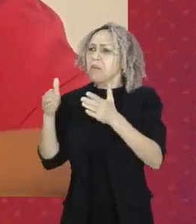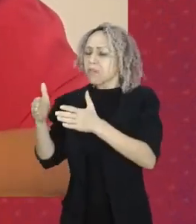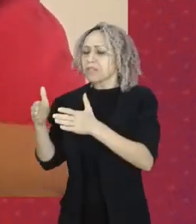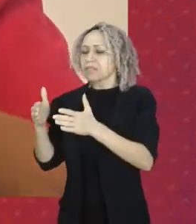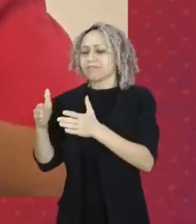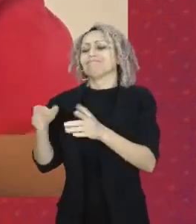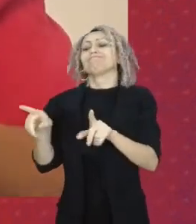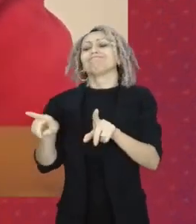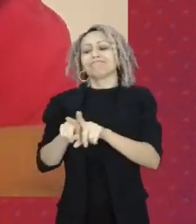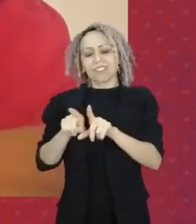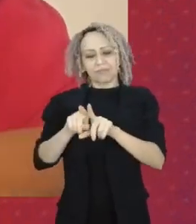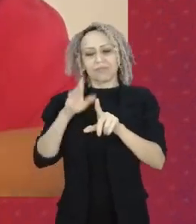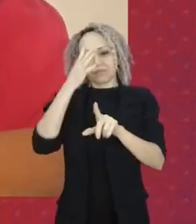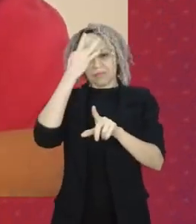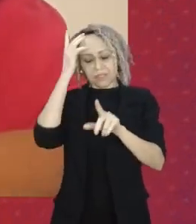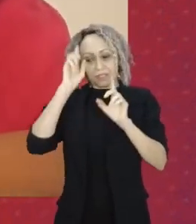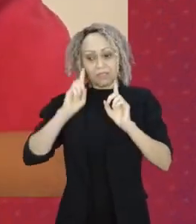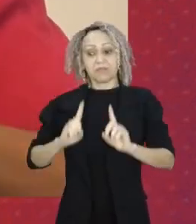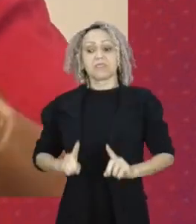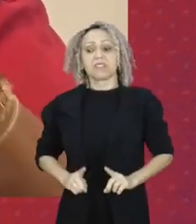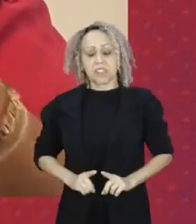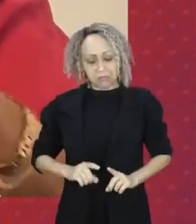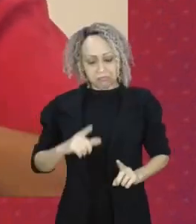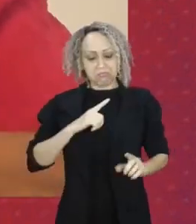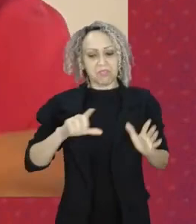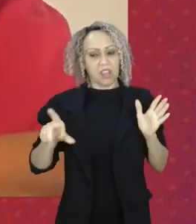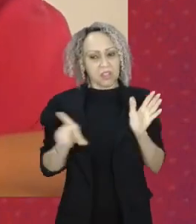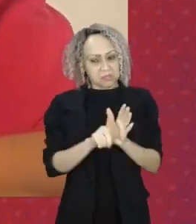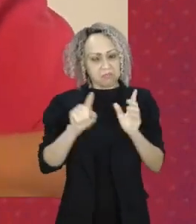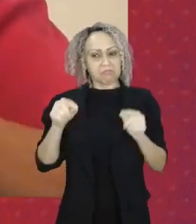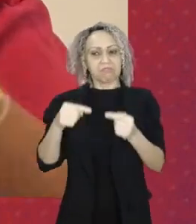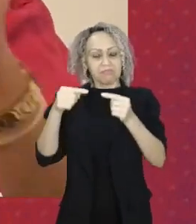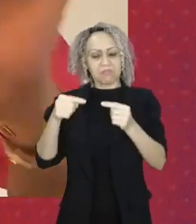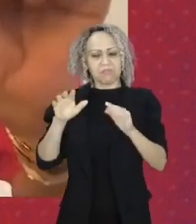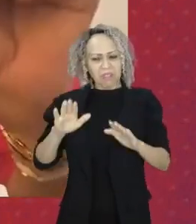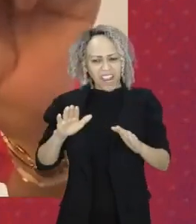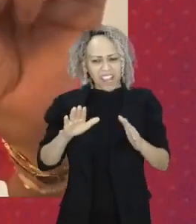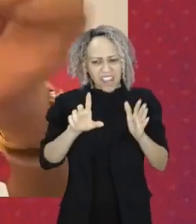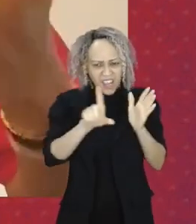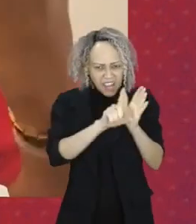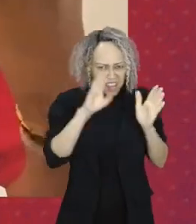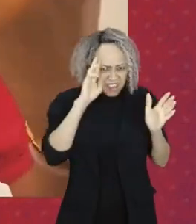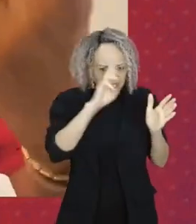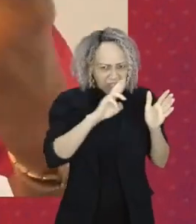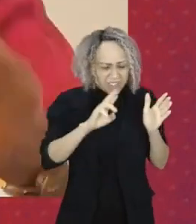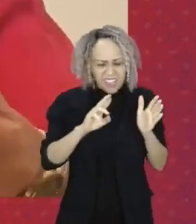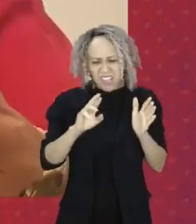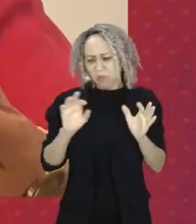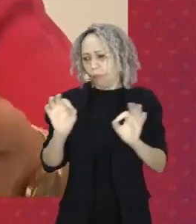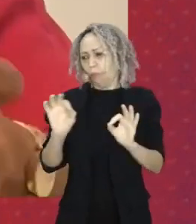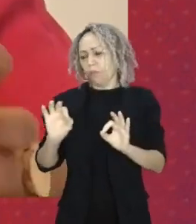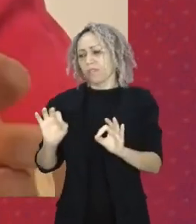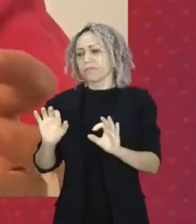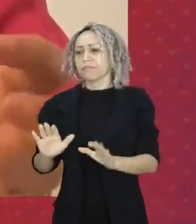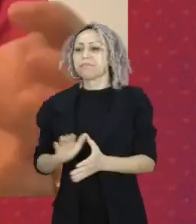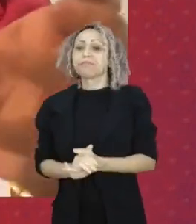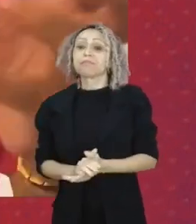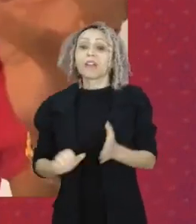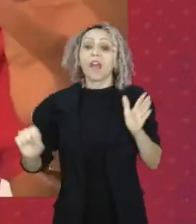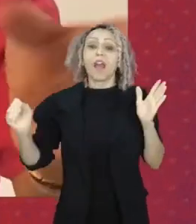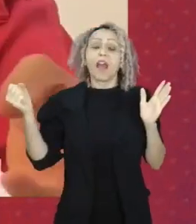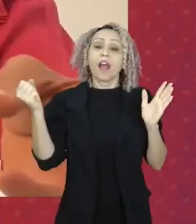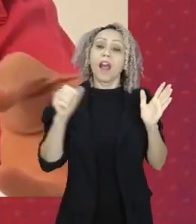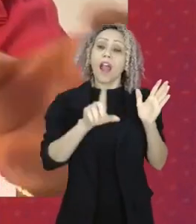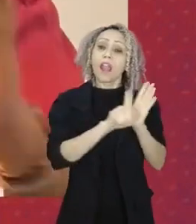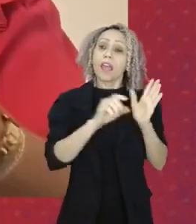bastante leis, mas elas não são aplicadas. E eu vou te dizer, a lei é um marco legal, é um